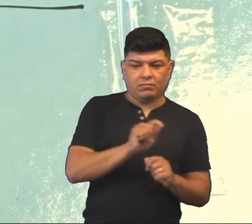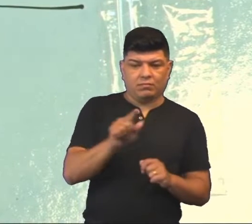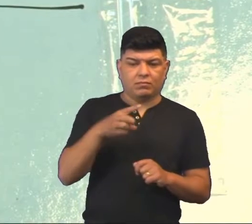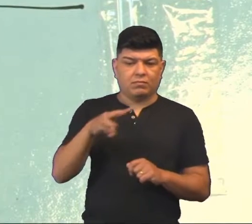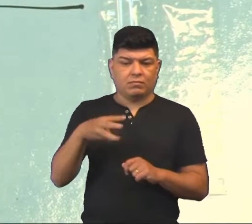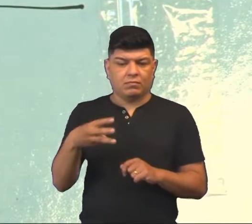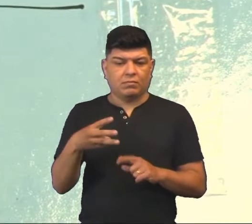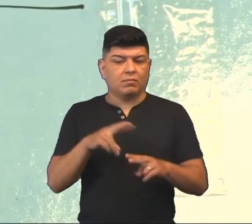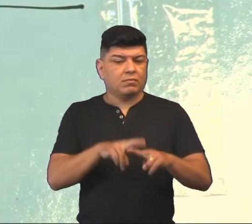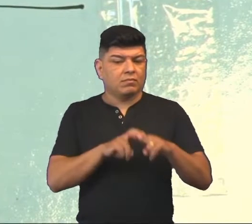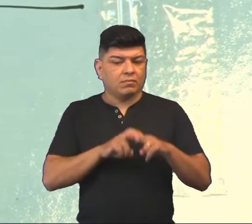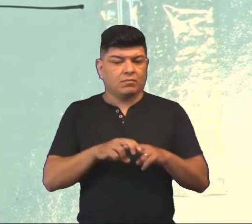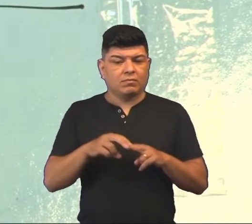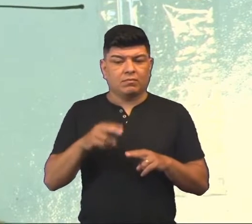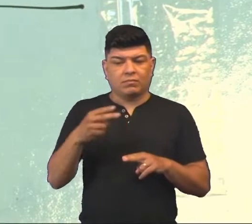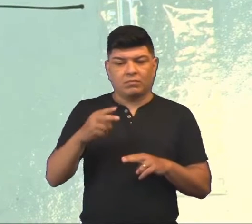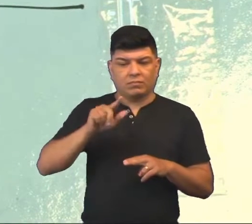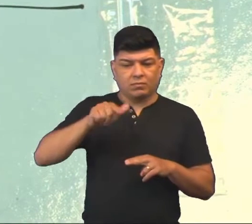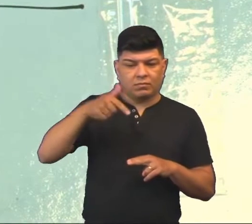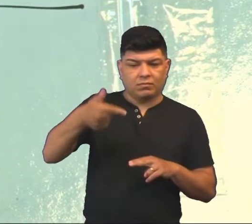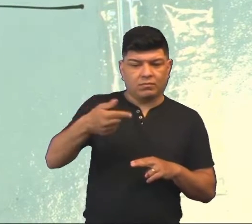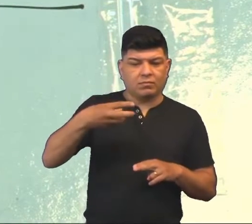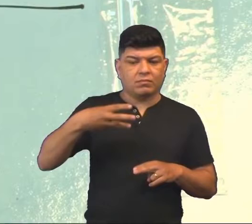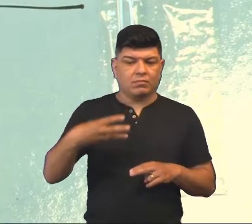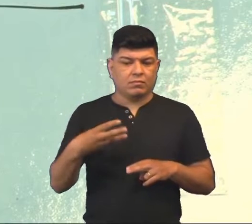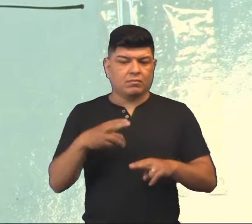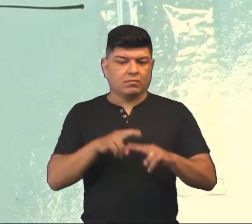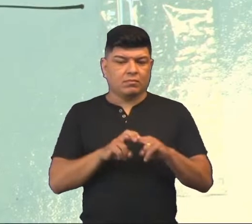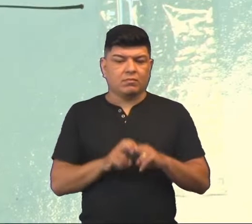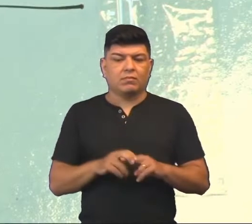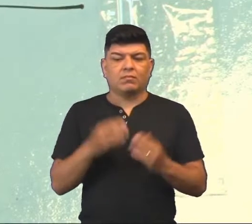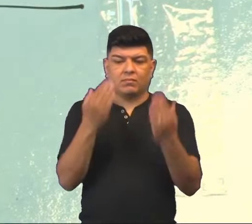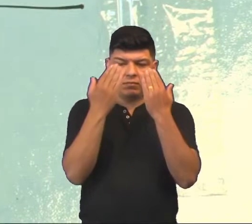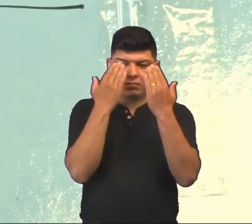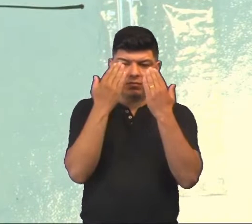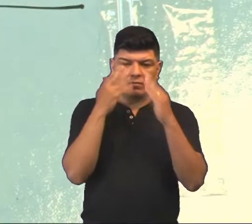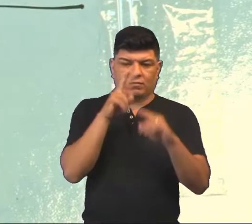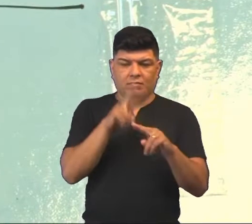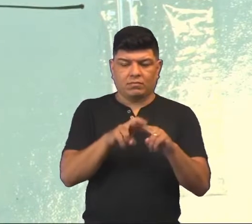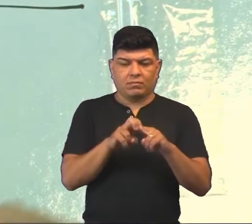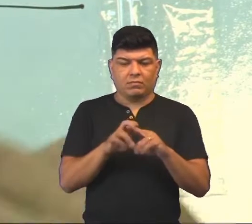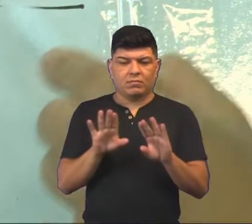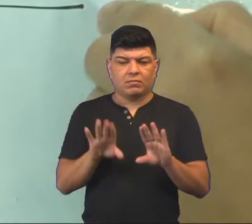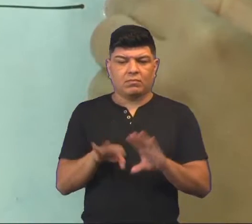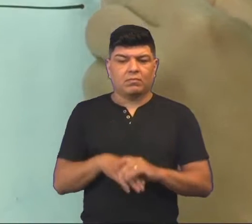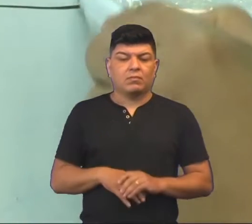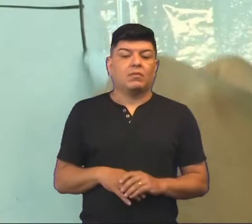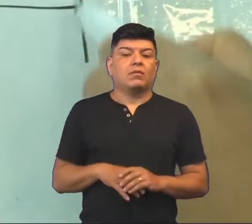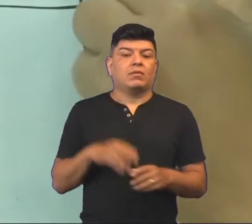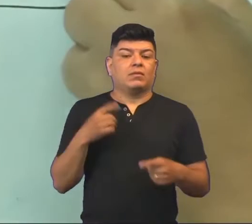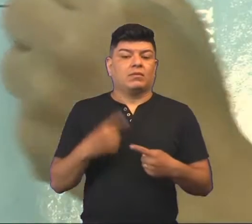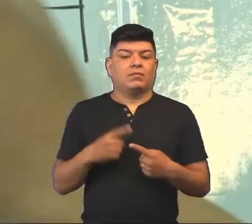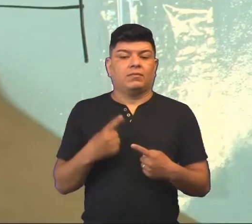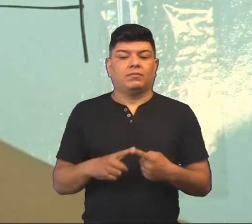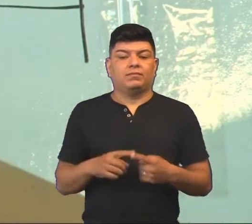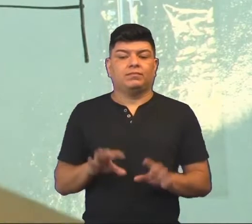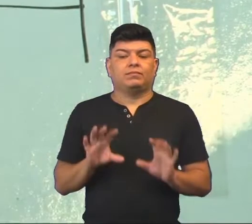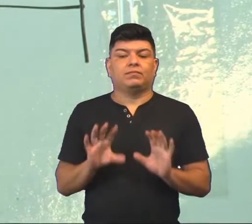vem depois. Então você faz essa associação quando a gente vai representar dessa forma. Porque afinal,